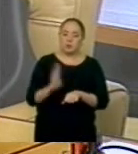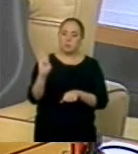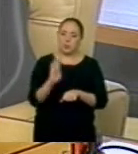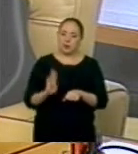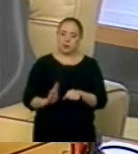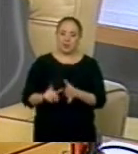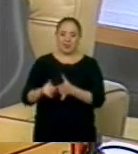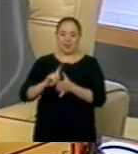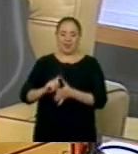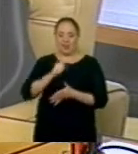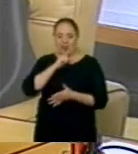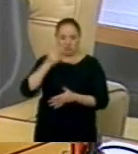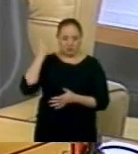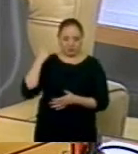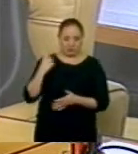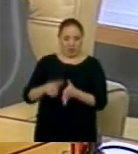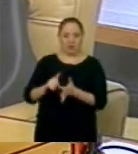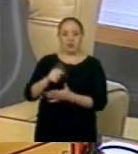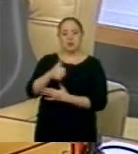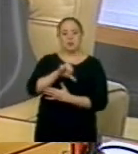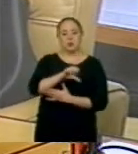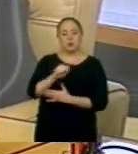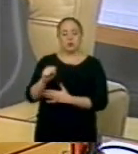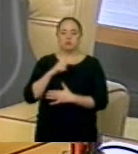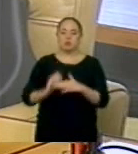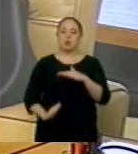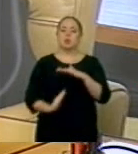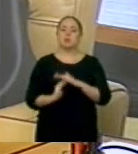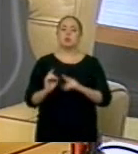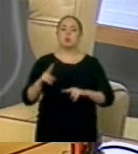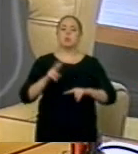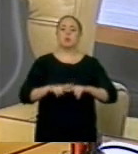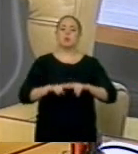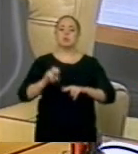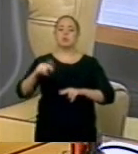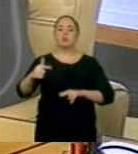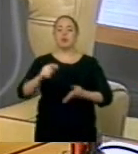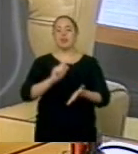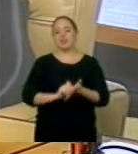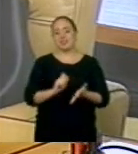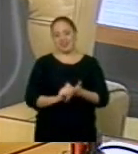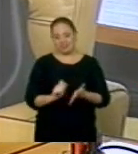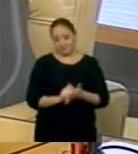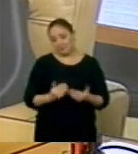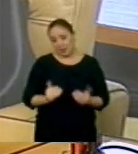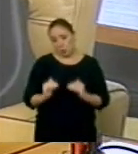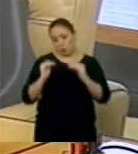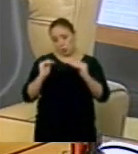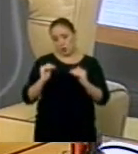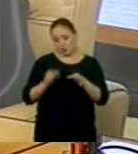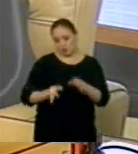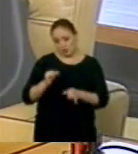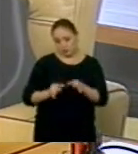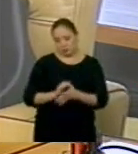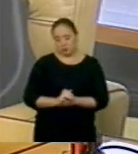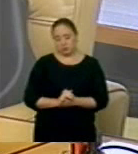brasileiras anteriores a 88 limitavam-se a proibir a prisão sem ordem escrita da autoridade competente, fosse o judiciário ou